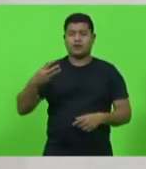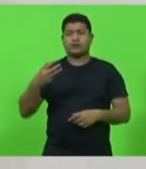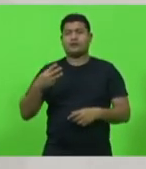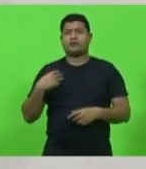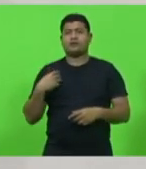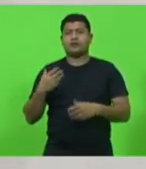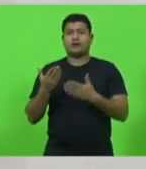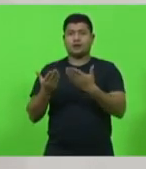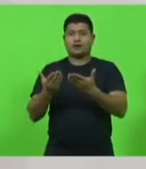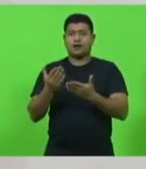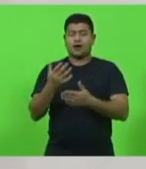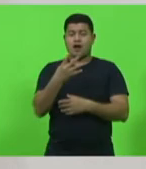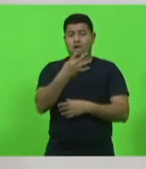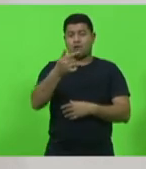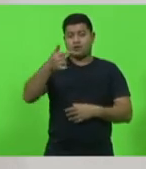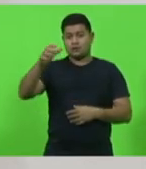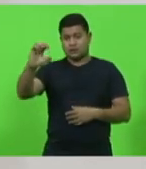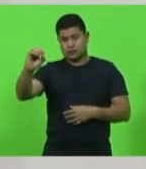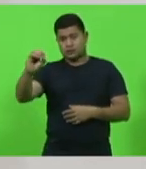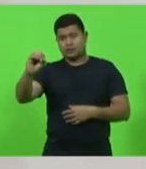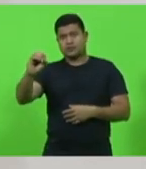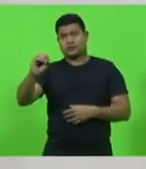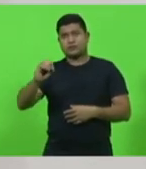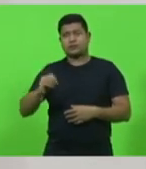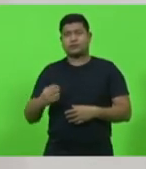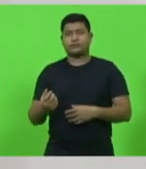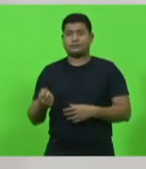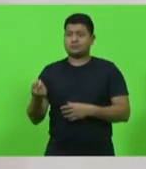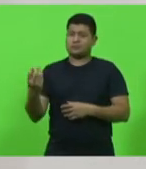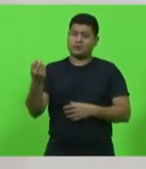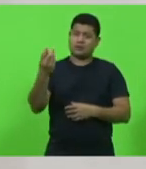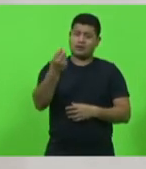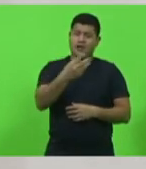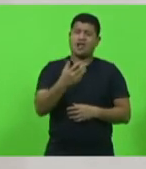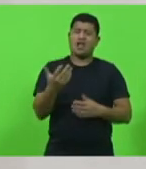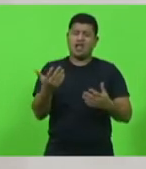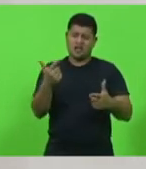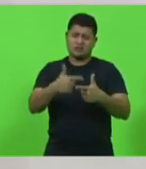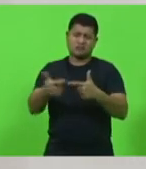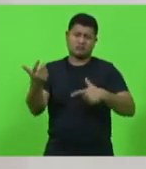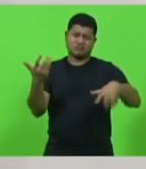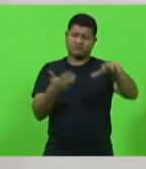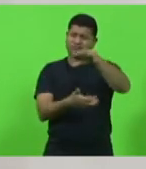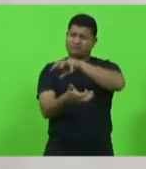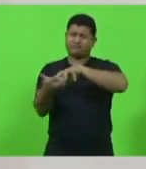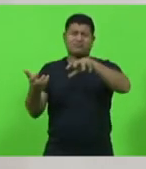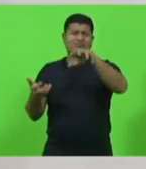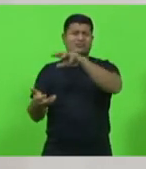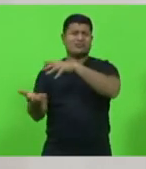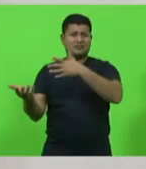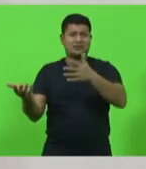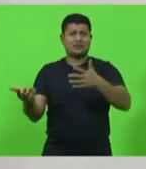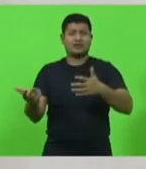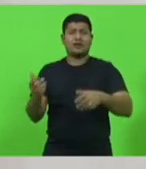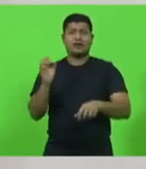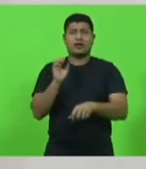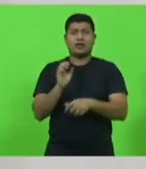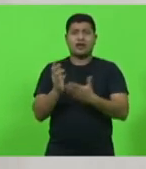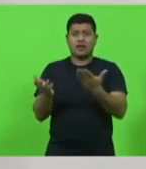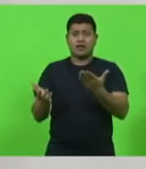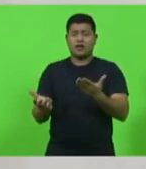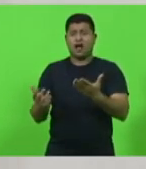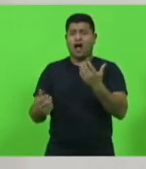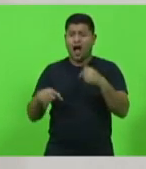pela 470. É um caos, deputado Berlando. Nosso Estado, com a produção que